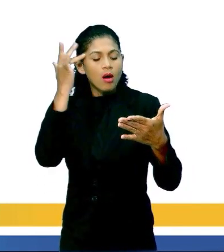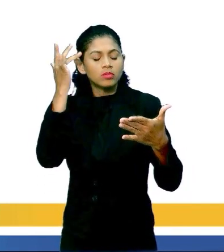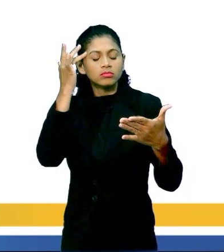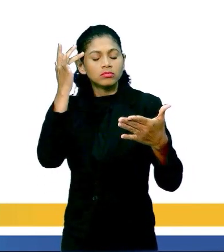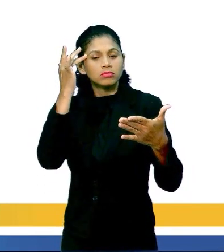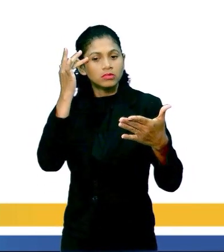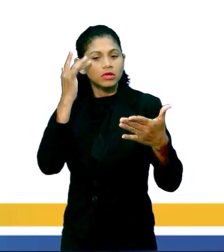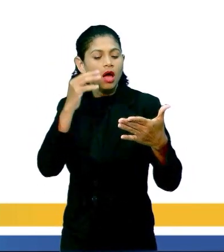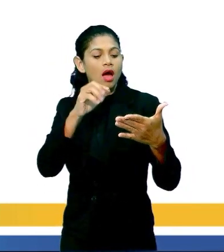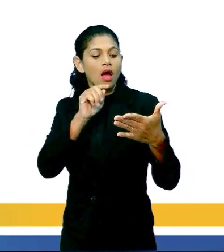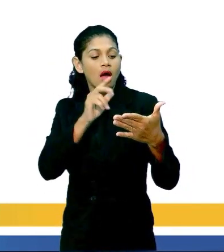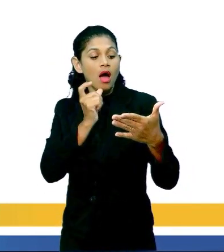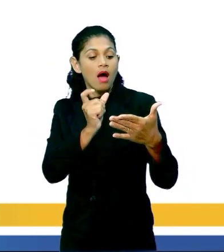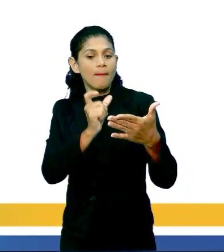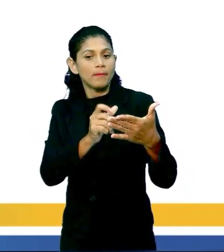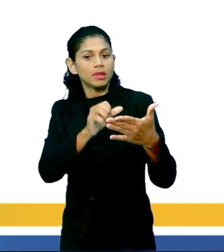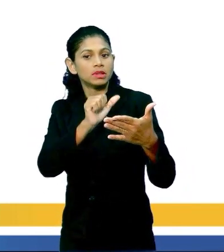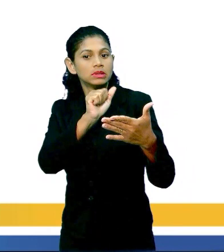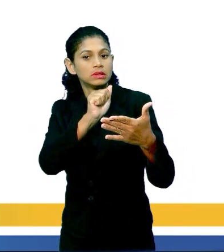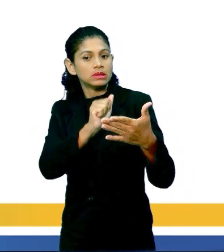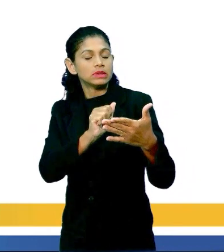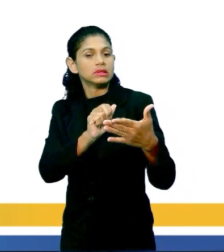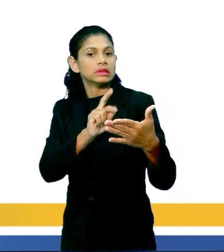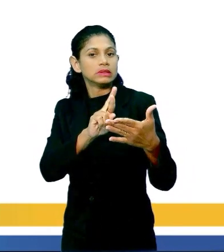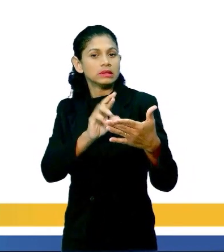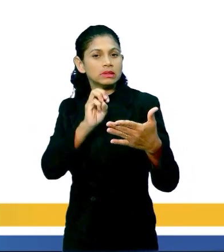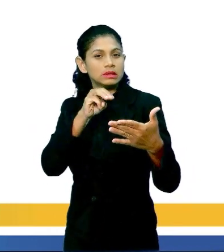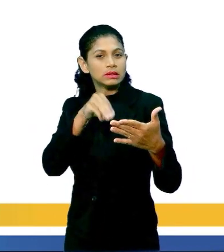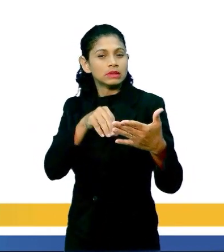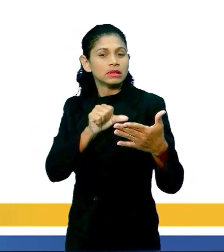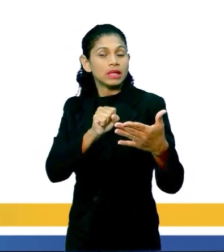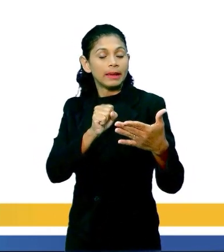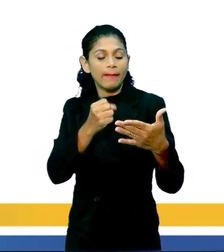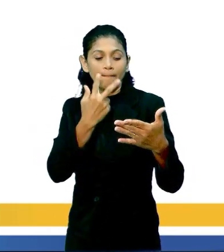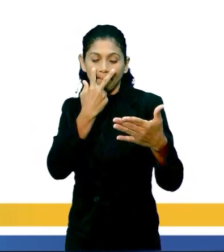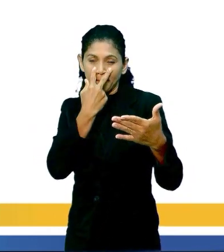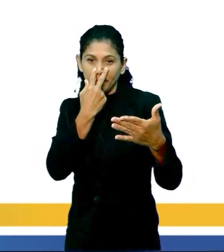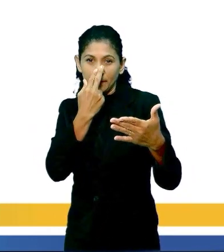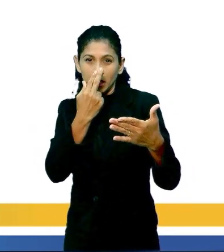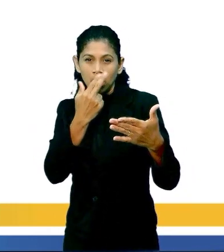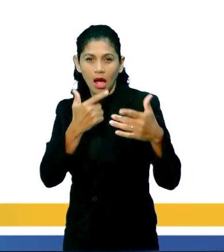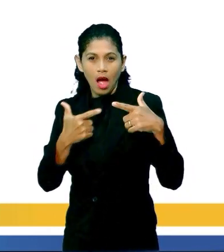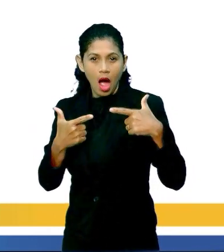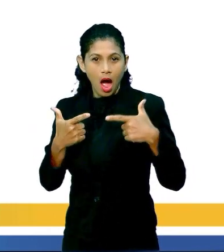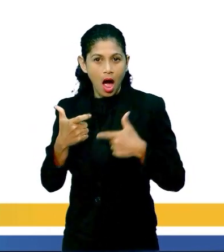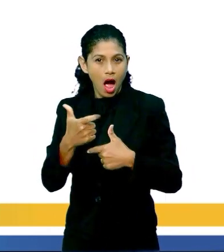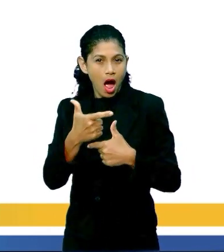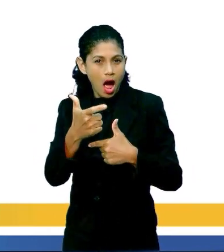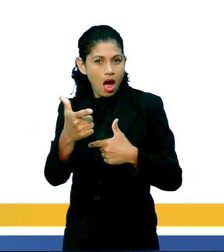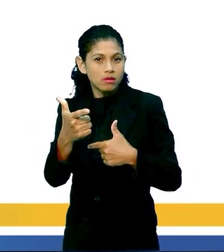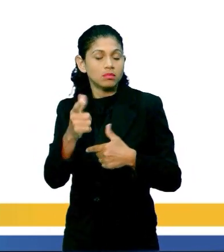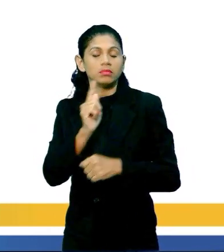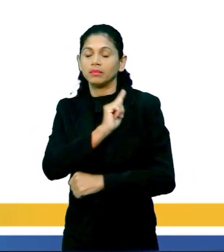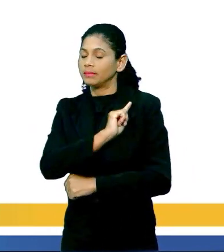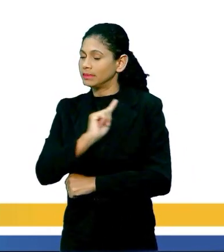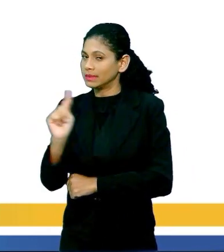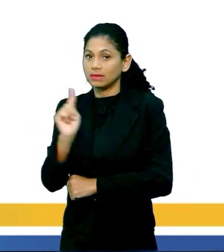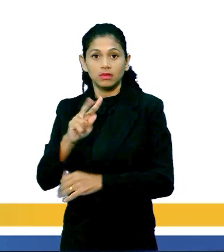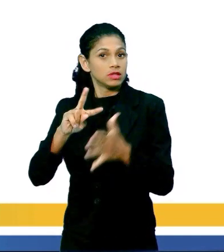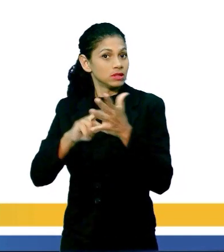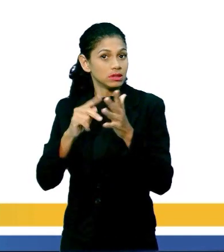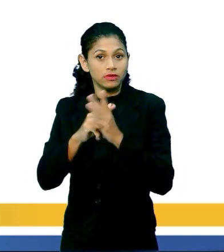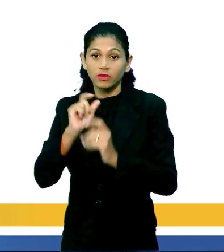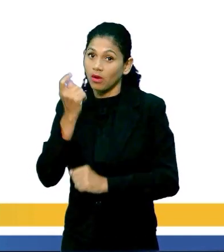arms pode significar arma e sensible, sensível, até por conta do som das